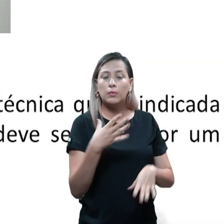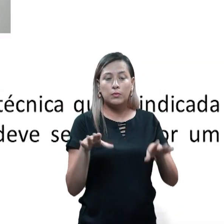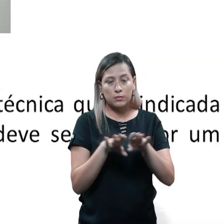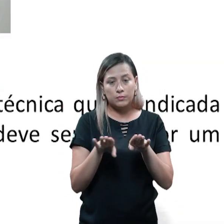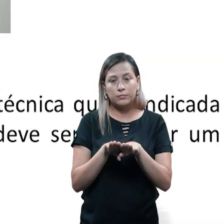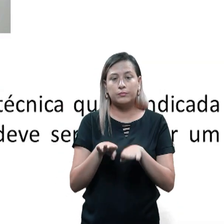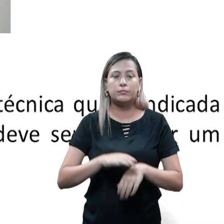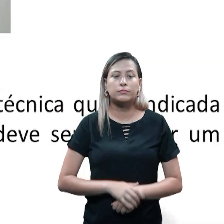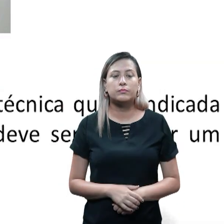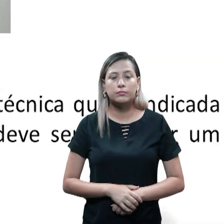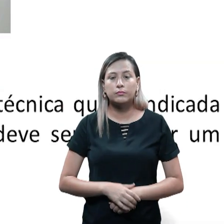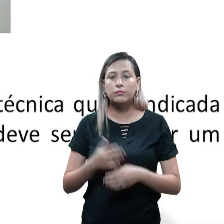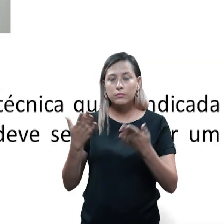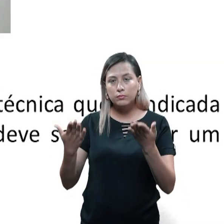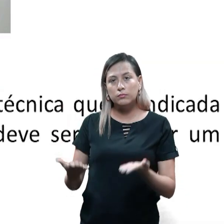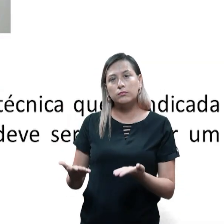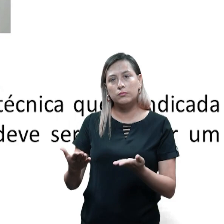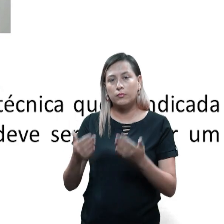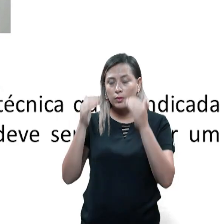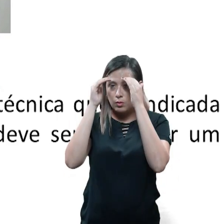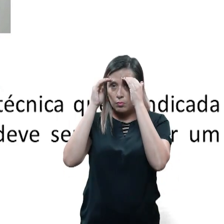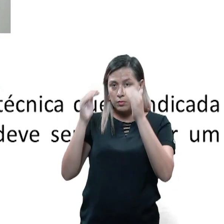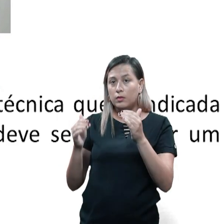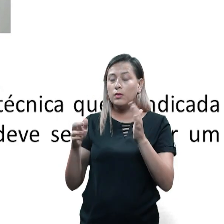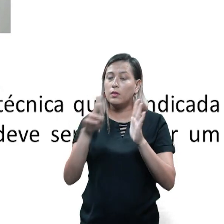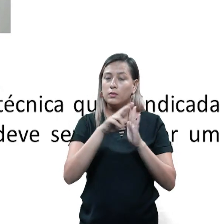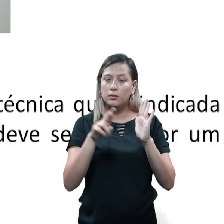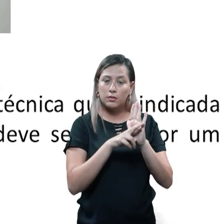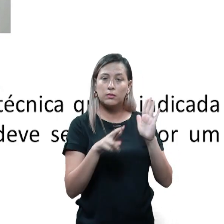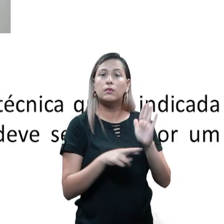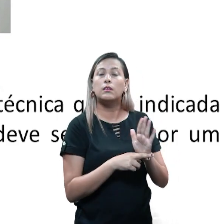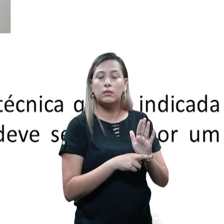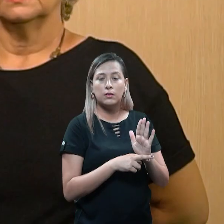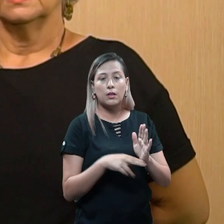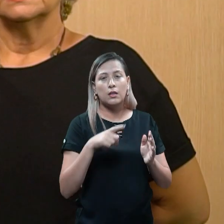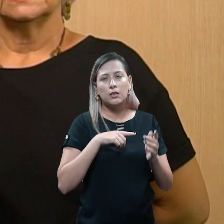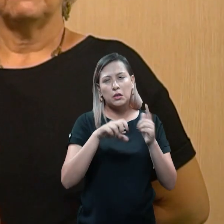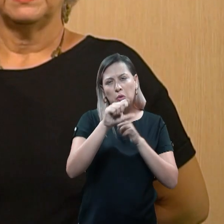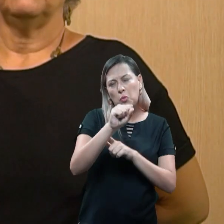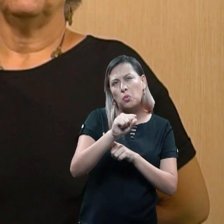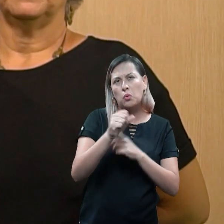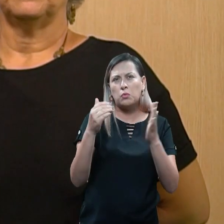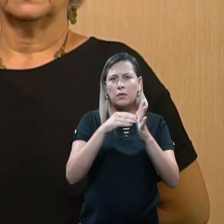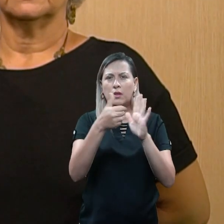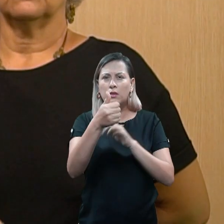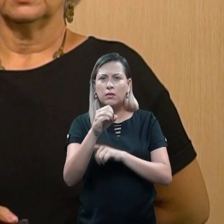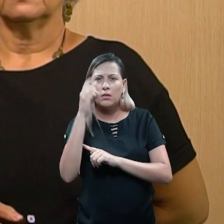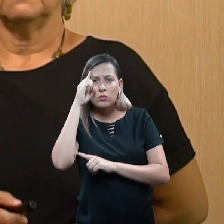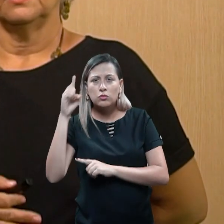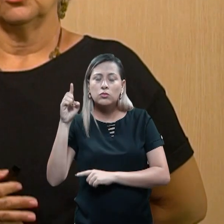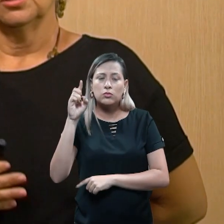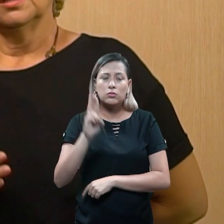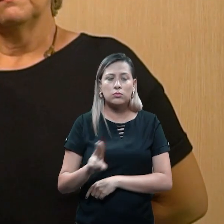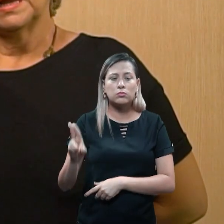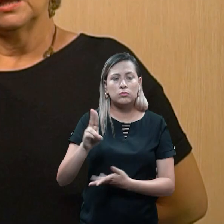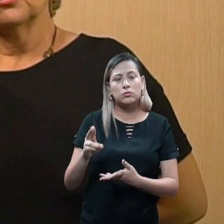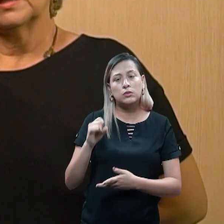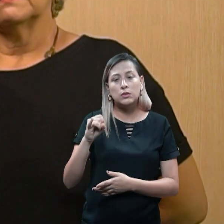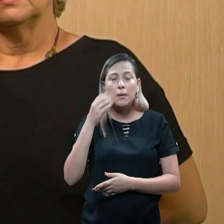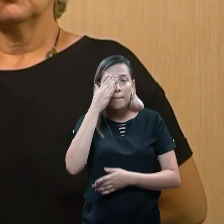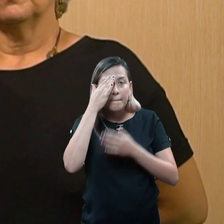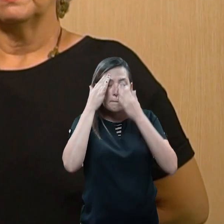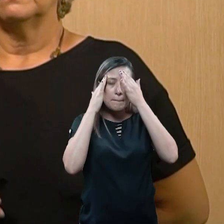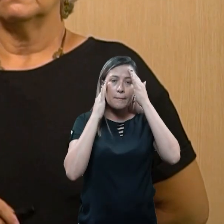obedeça a orientação do fabricante. Uma boa rena tem fixação de 8 a 10 dias. Se a pele foi preparada corretamente,